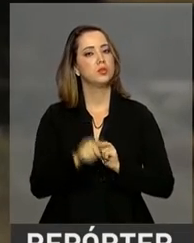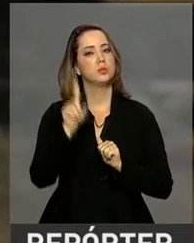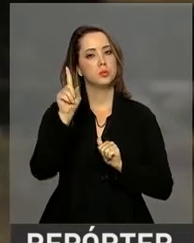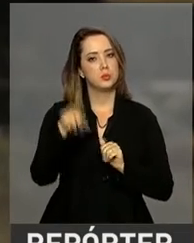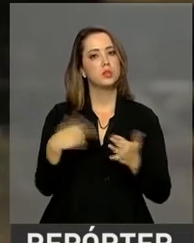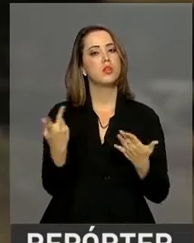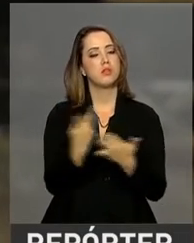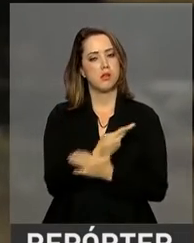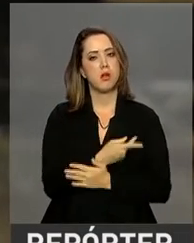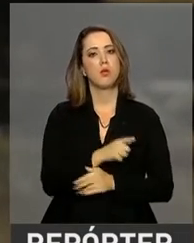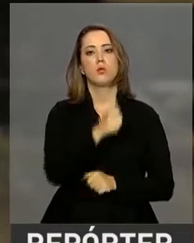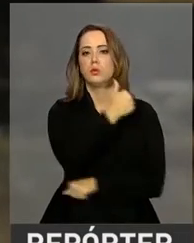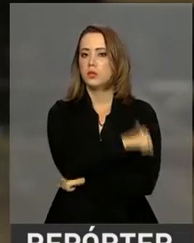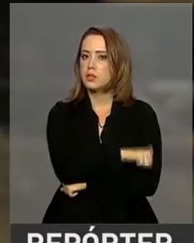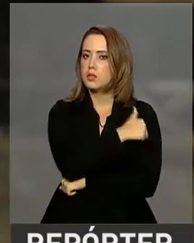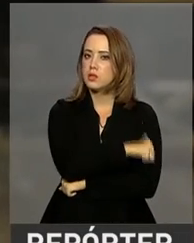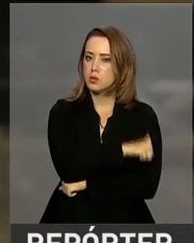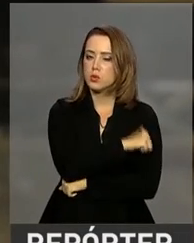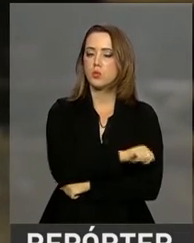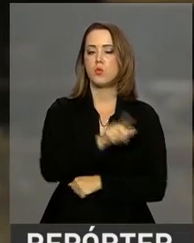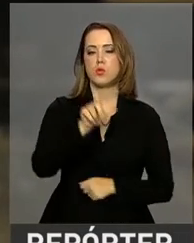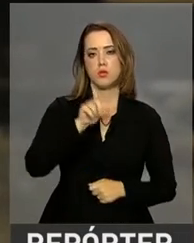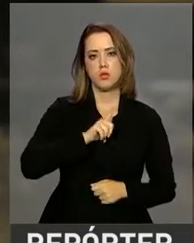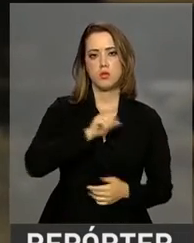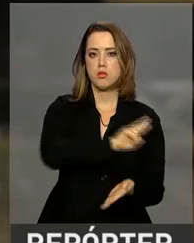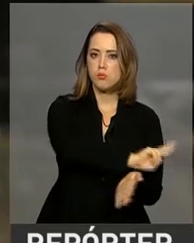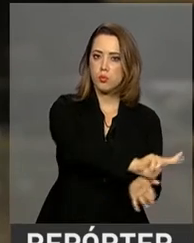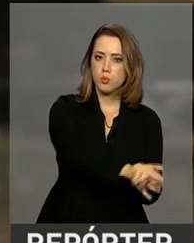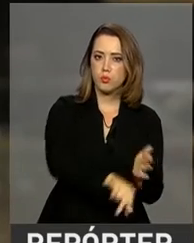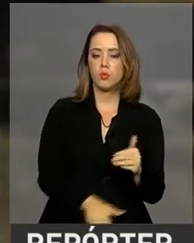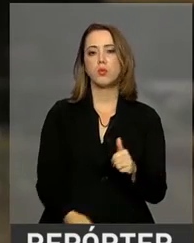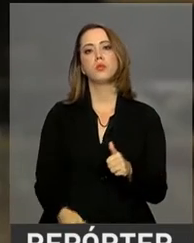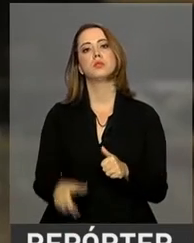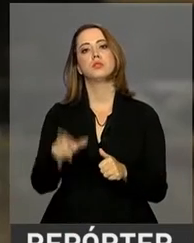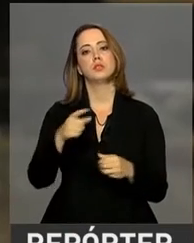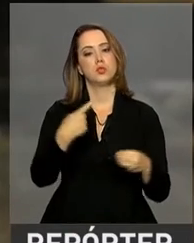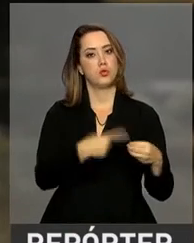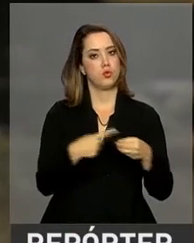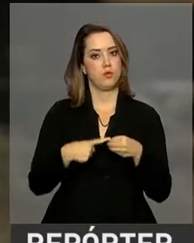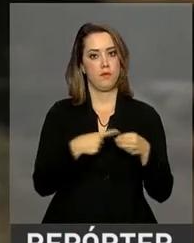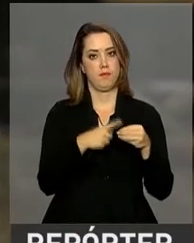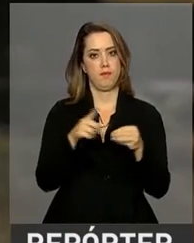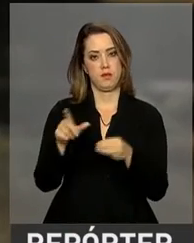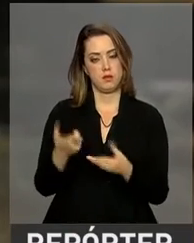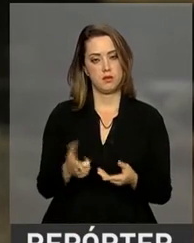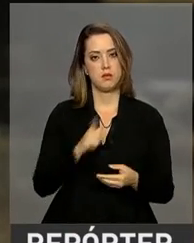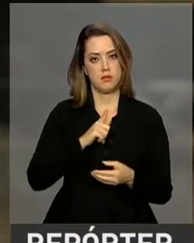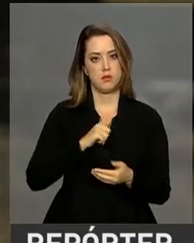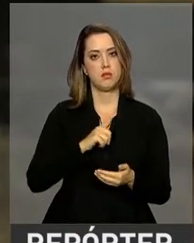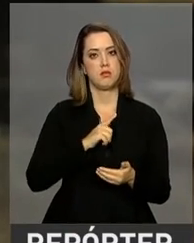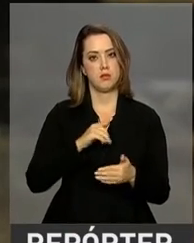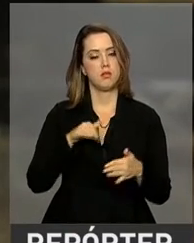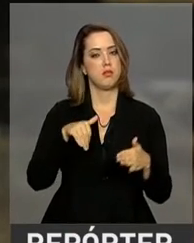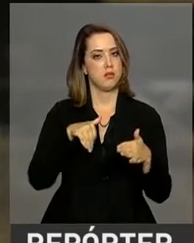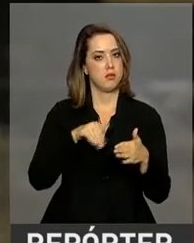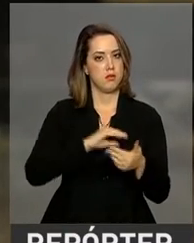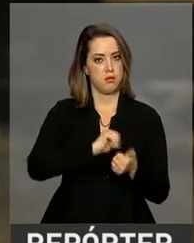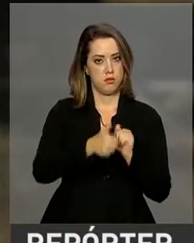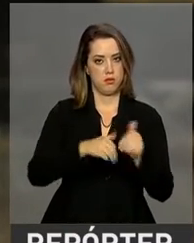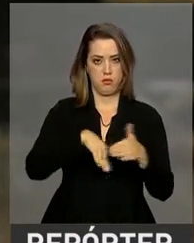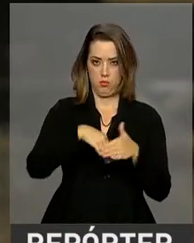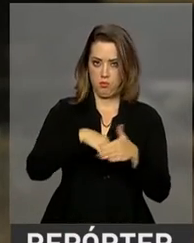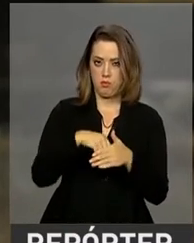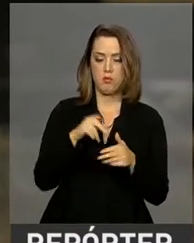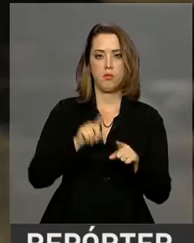Janeiro. Haverá, como vocês sabem, outras capitais que sediarão futebol, mas as Olimpíadas elas são do